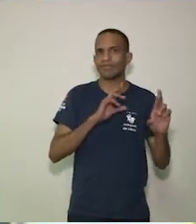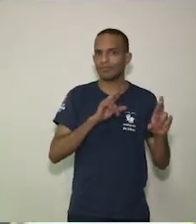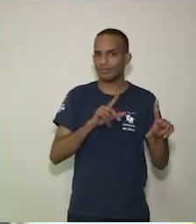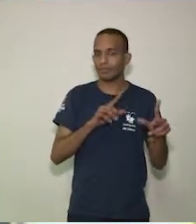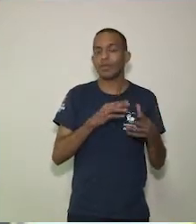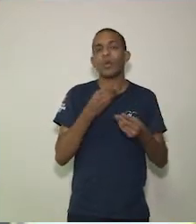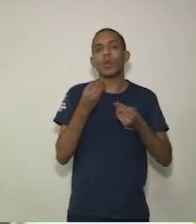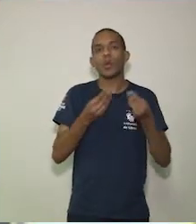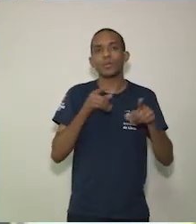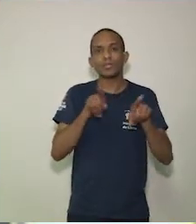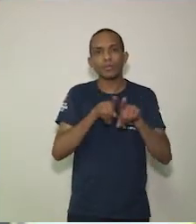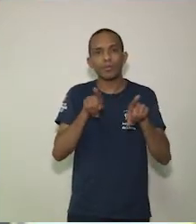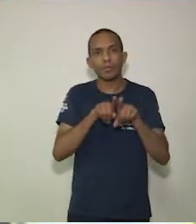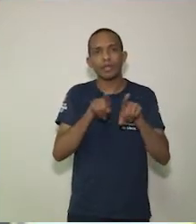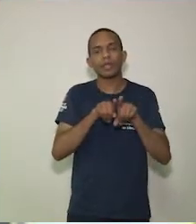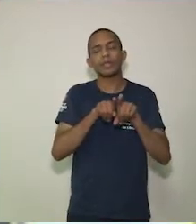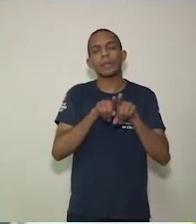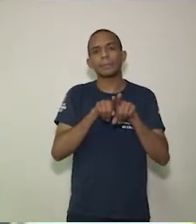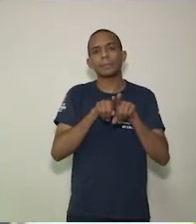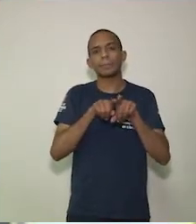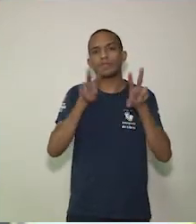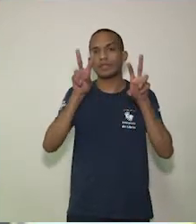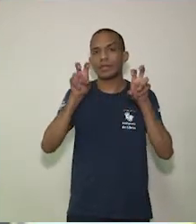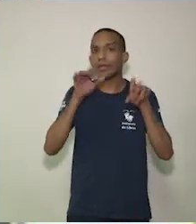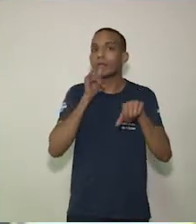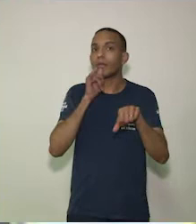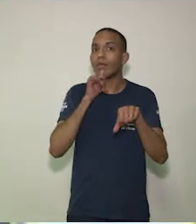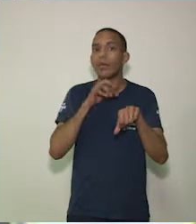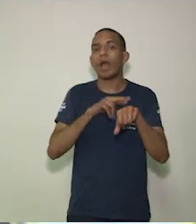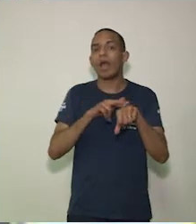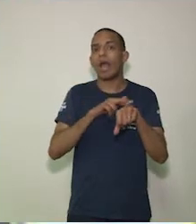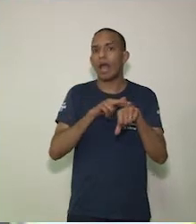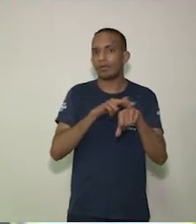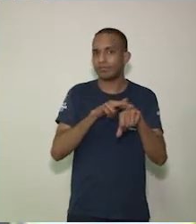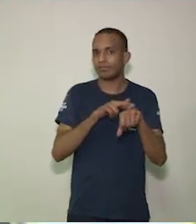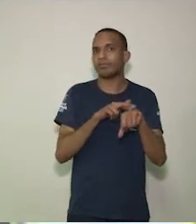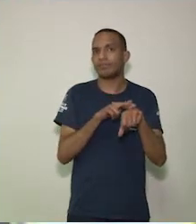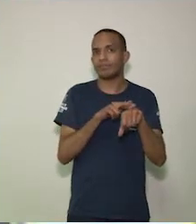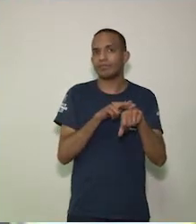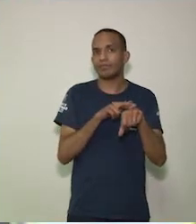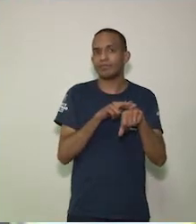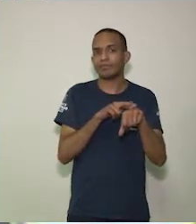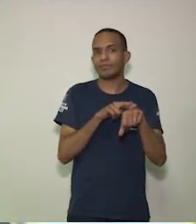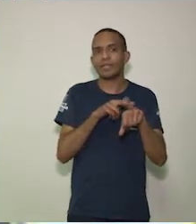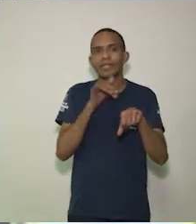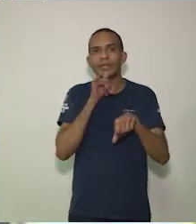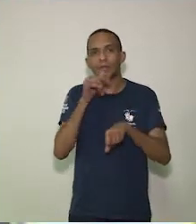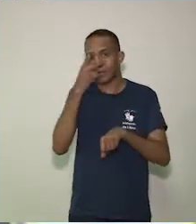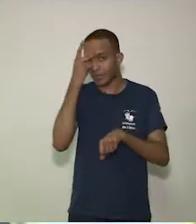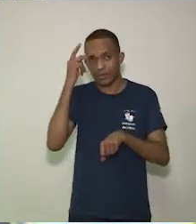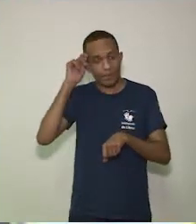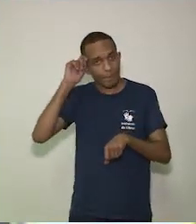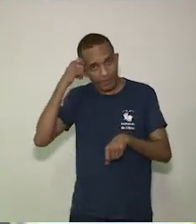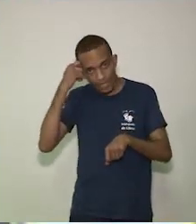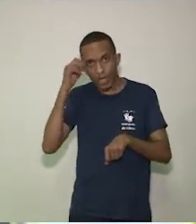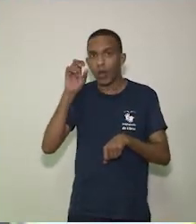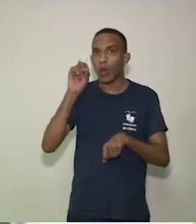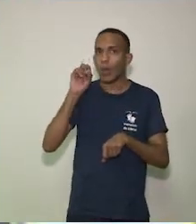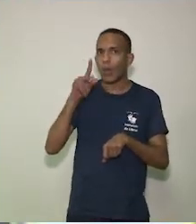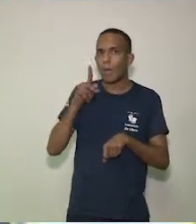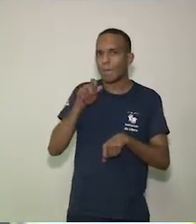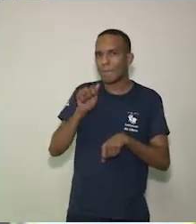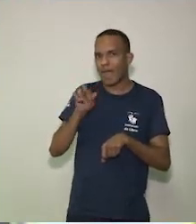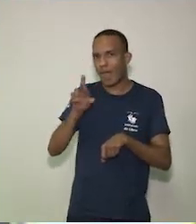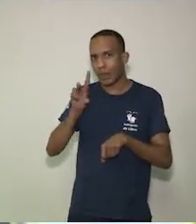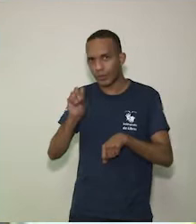em relação à questão racial, os pretos e pardos da cidade